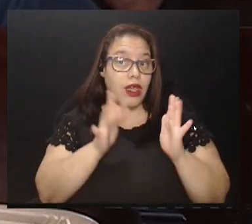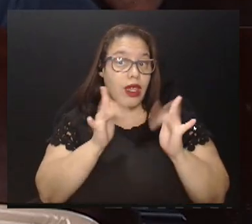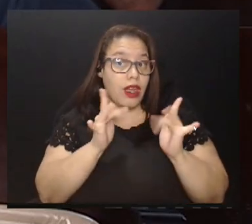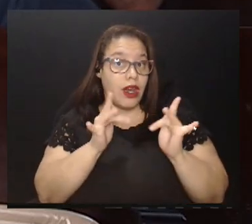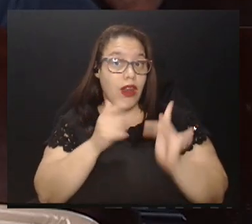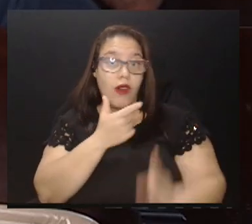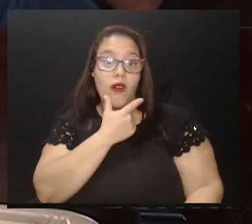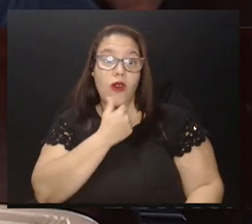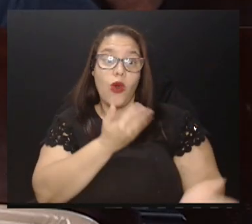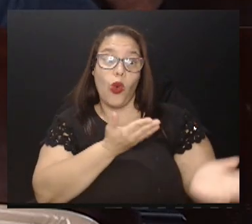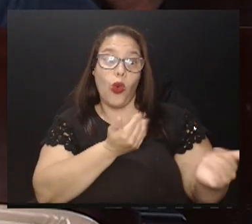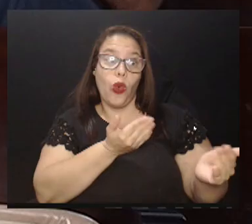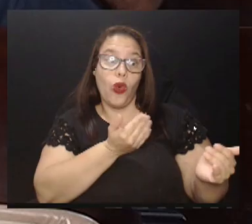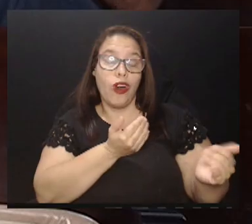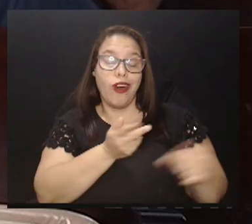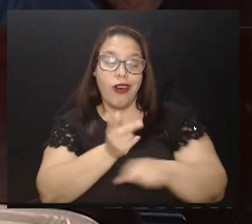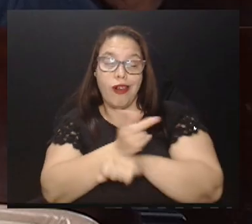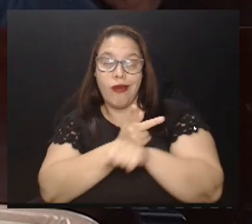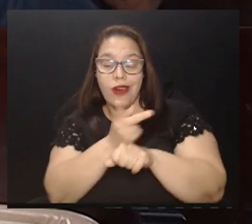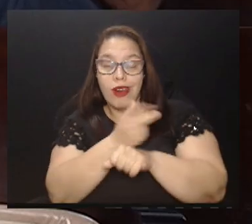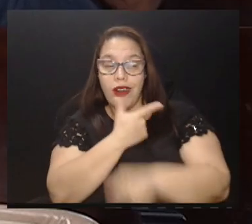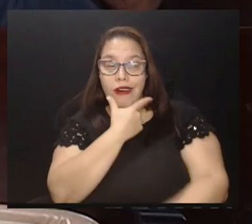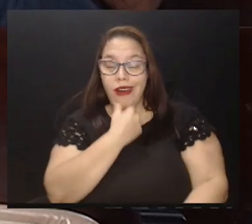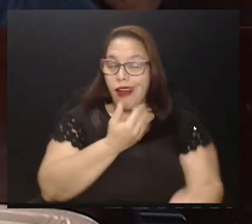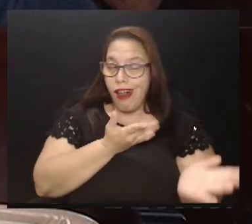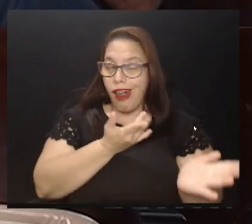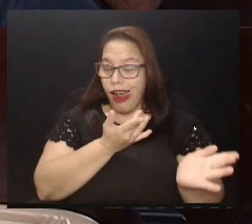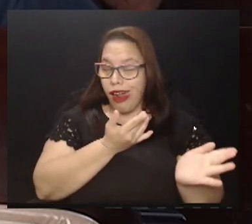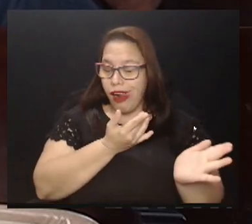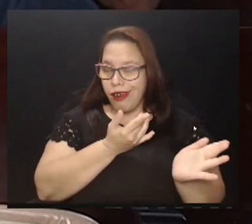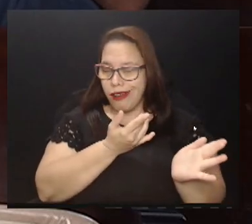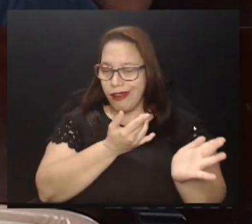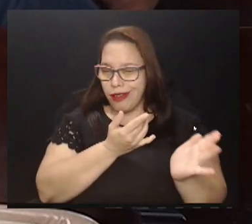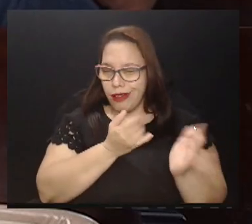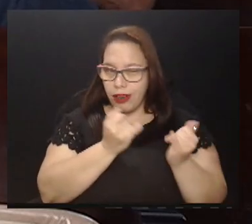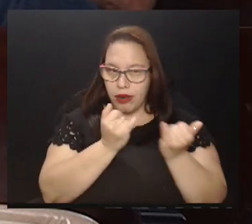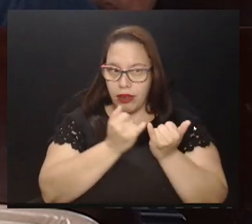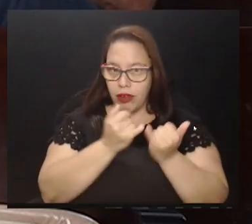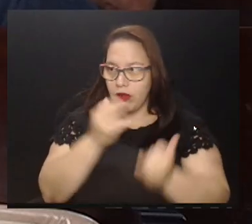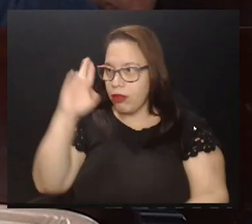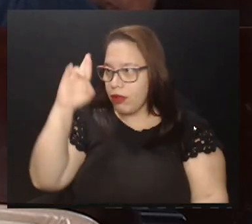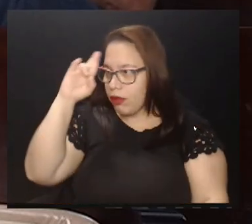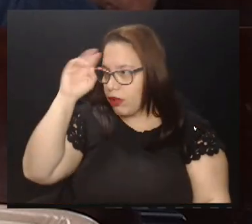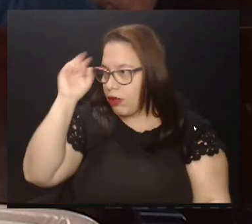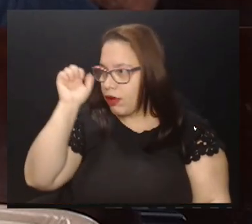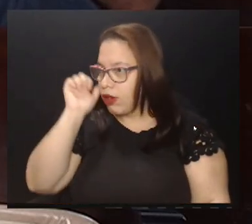procurar meninos para sair, né? Eu falei, não, mas eu pensei que era uma senhora, né? Não, ela vem aqui